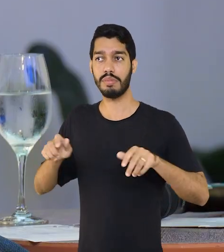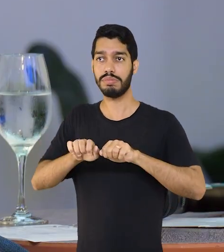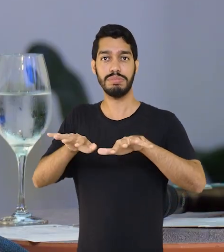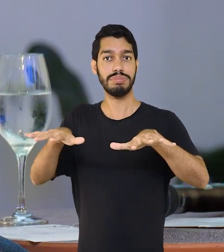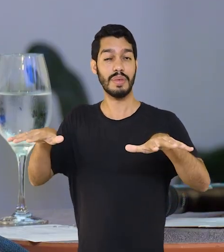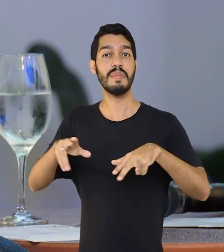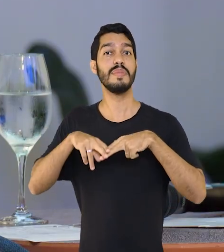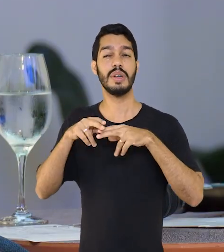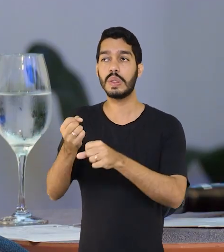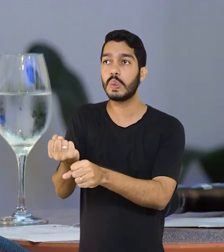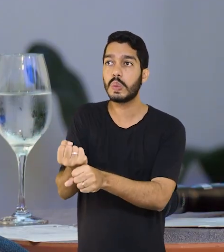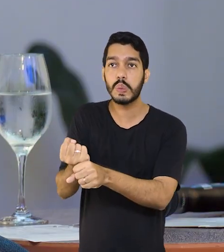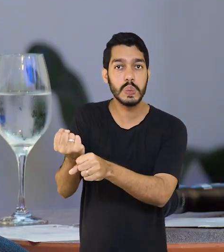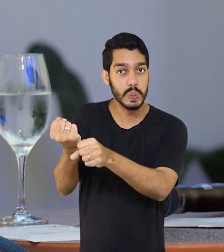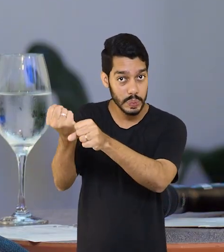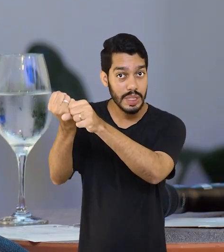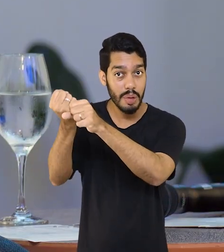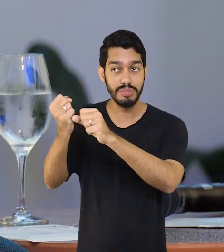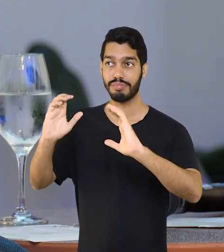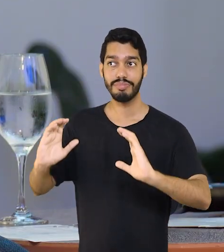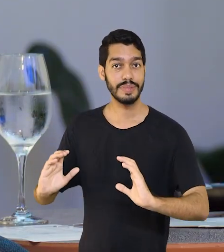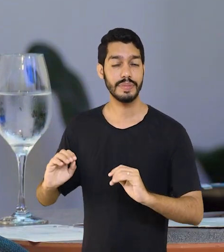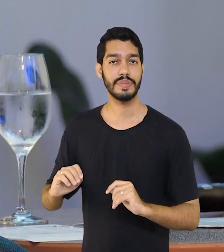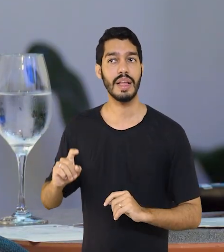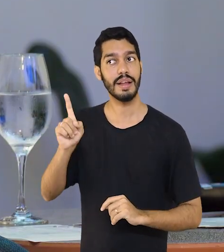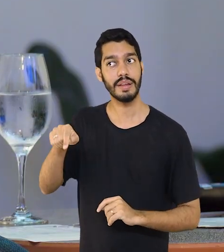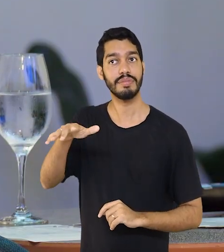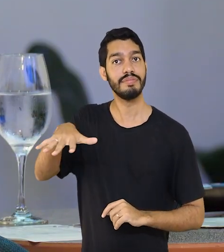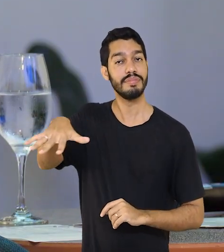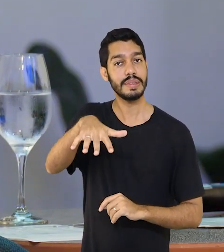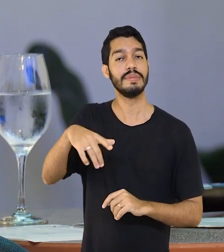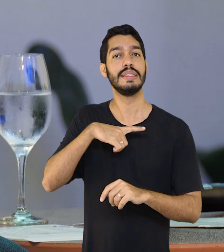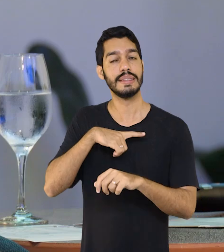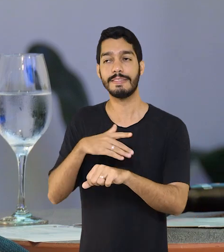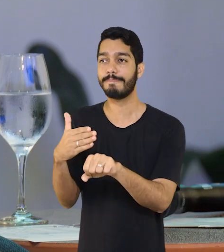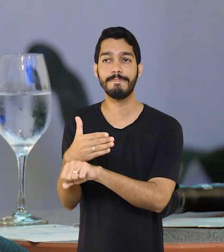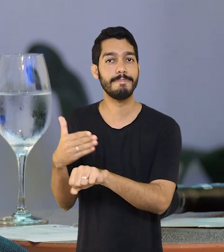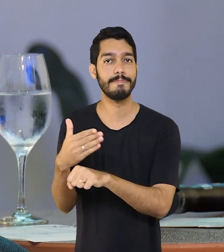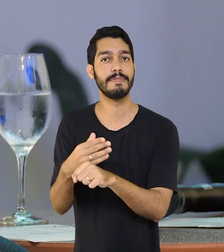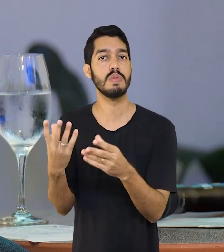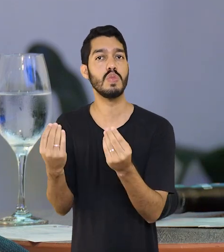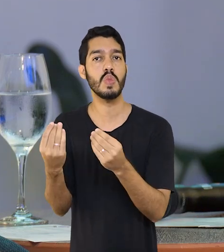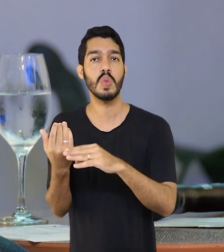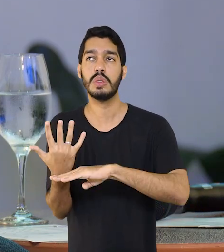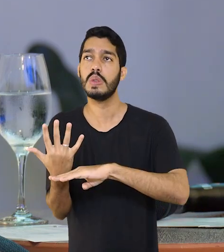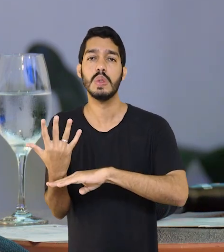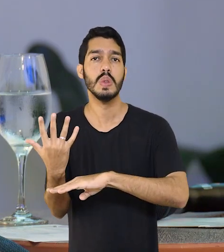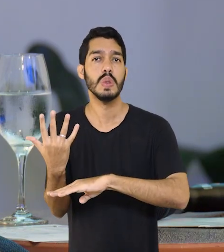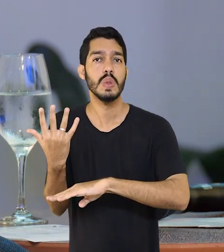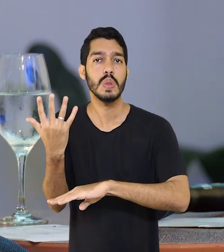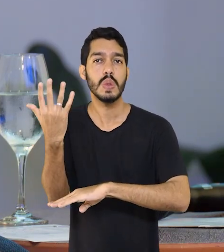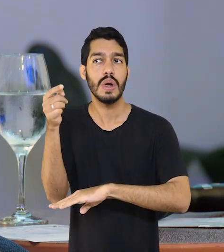é um dos setores que tem uma participação grande nas emissões de gases de efeito